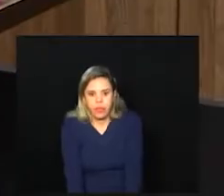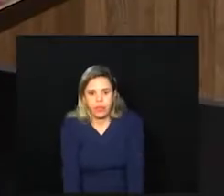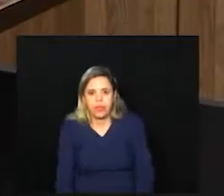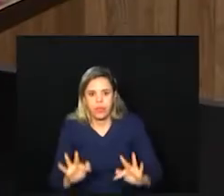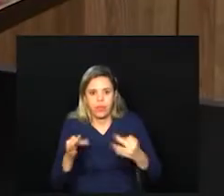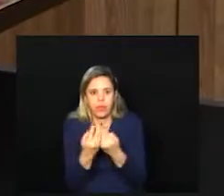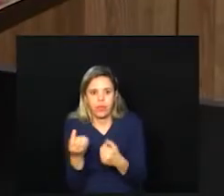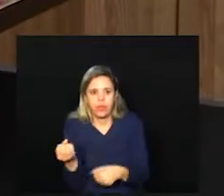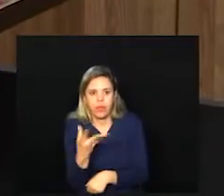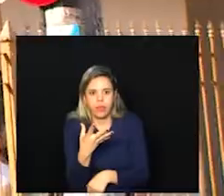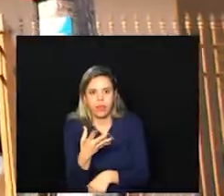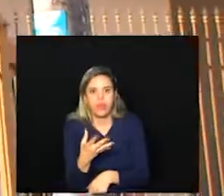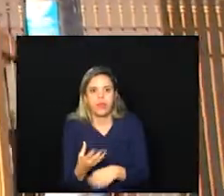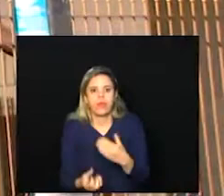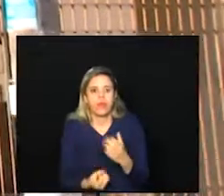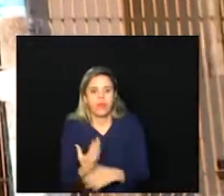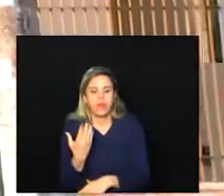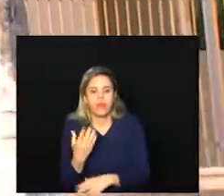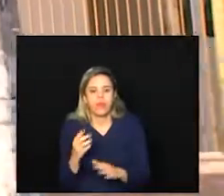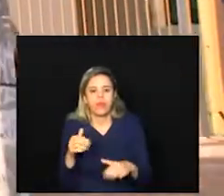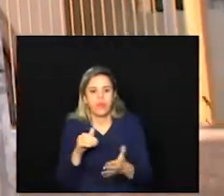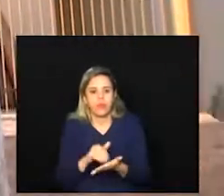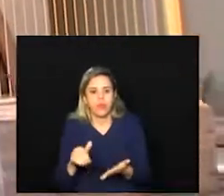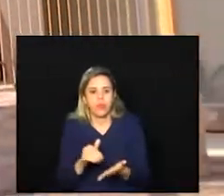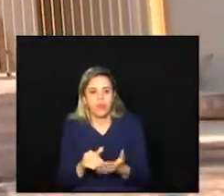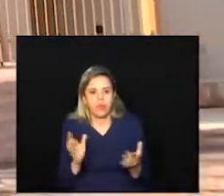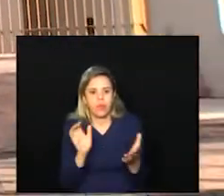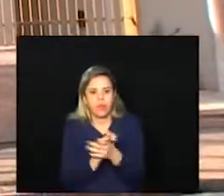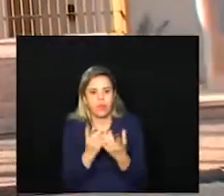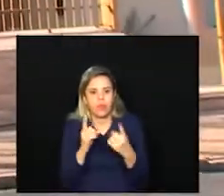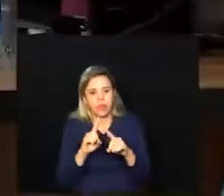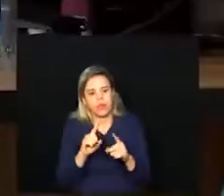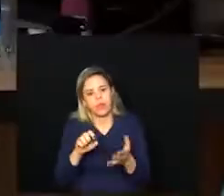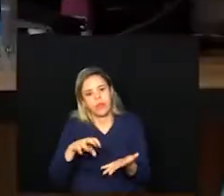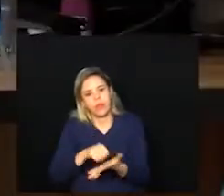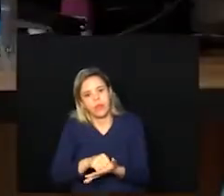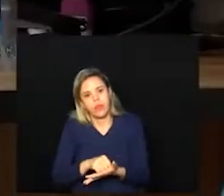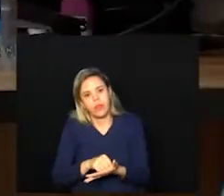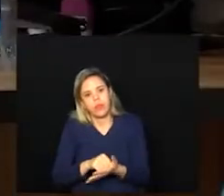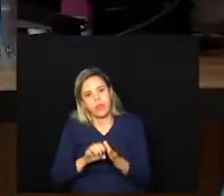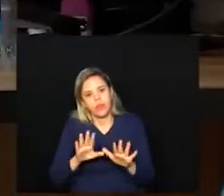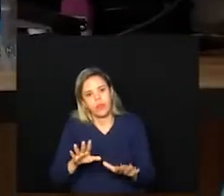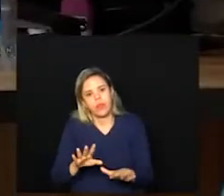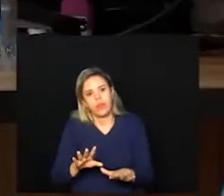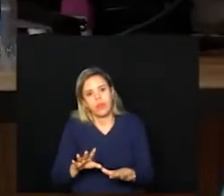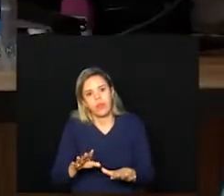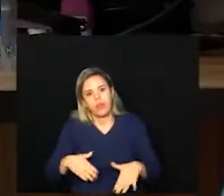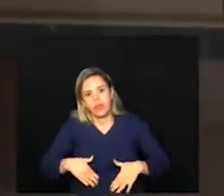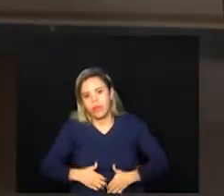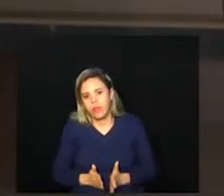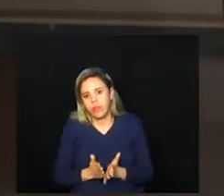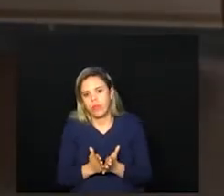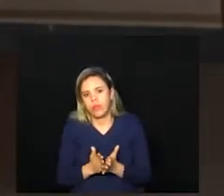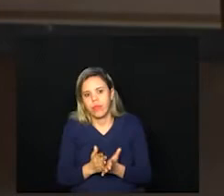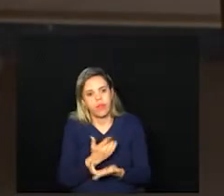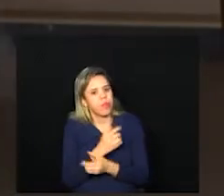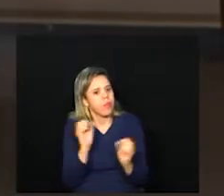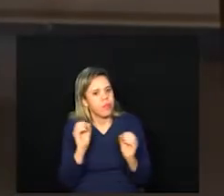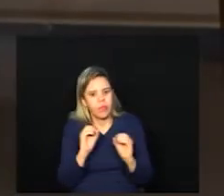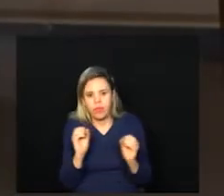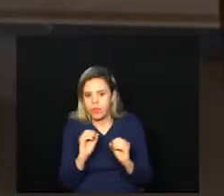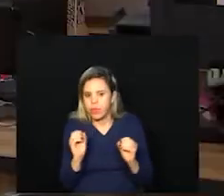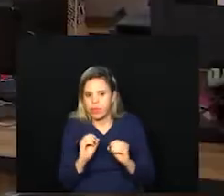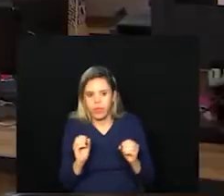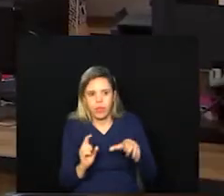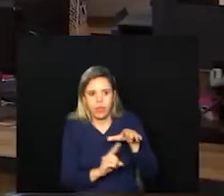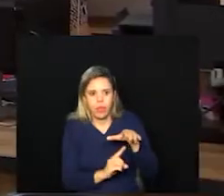família nova se formando no guichê de casamentos do cartório, mas no de nascimentos, nenhum